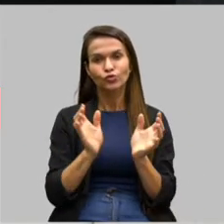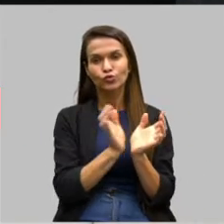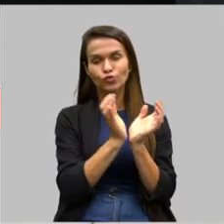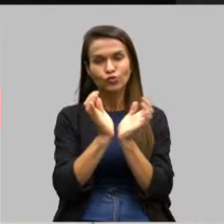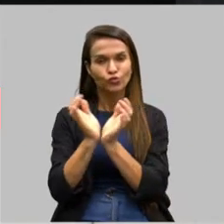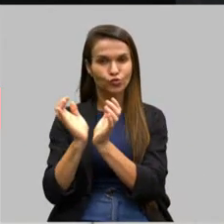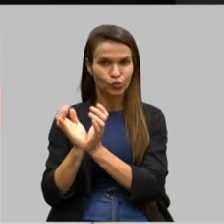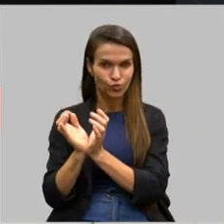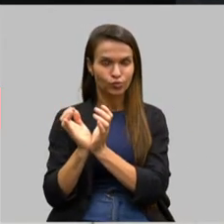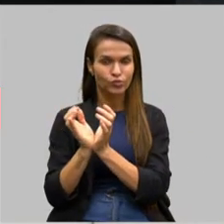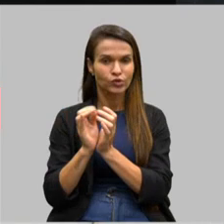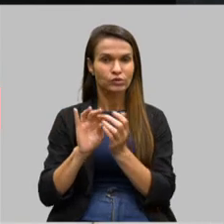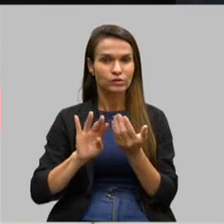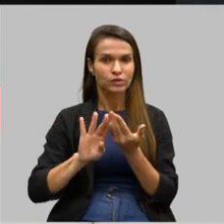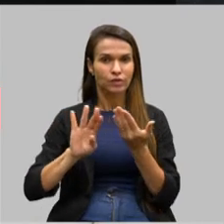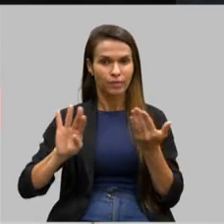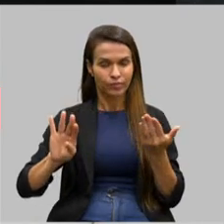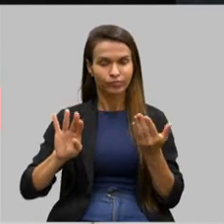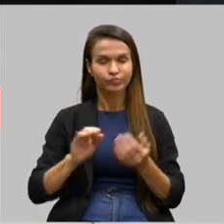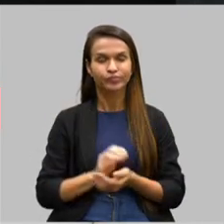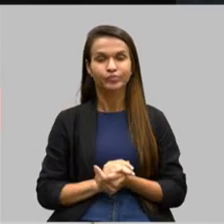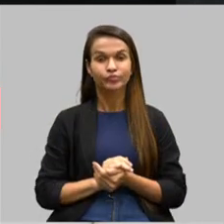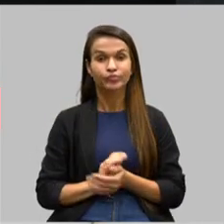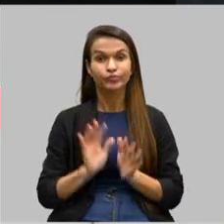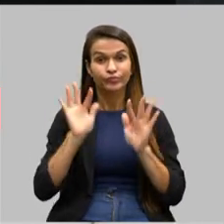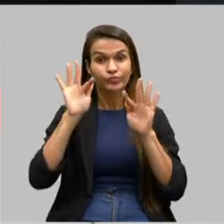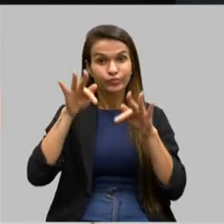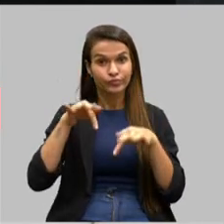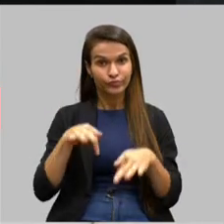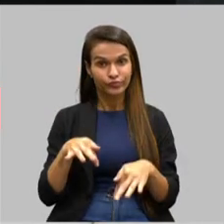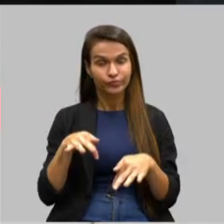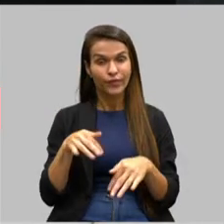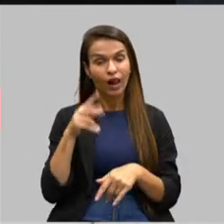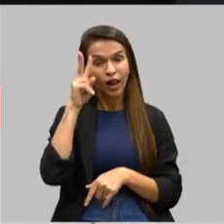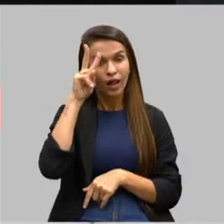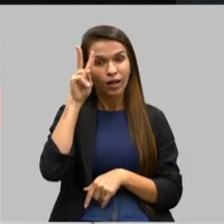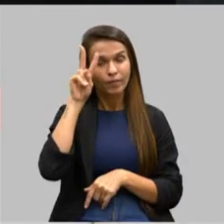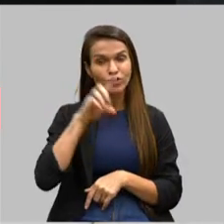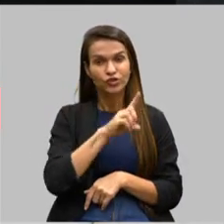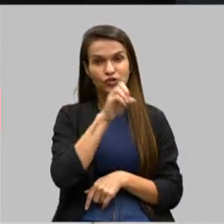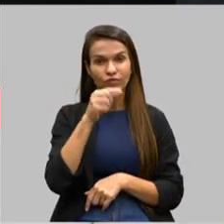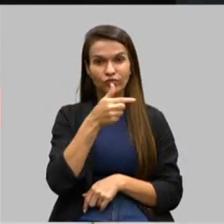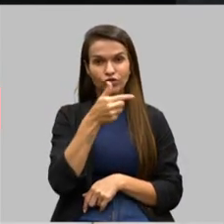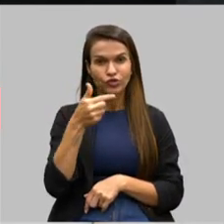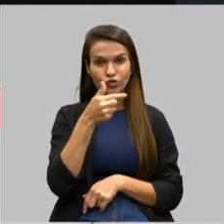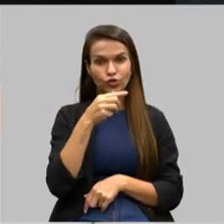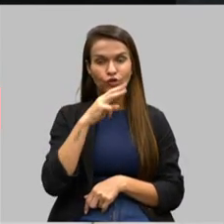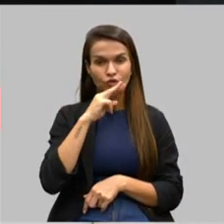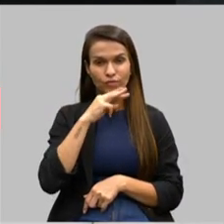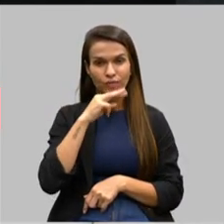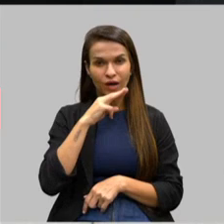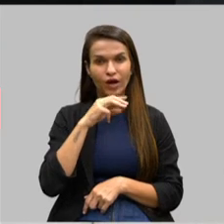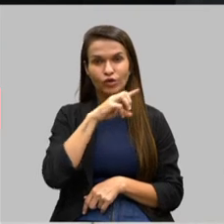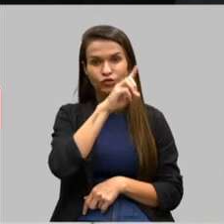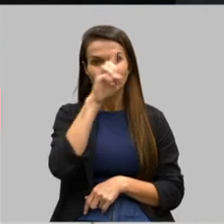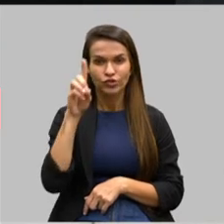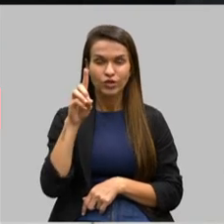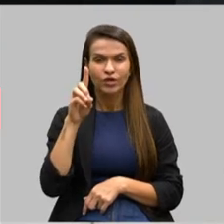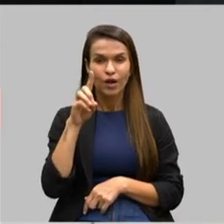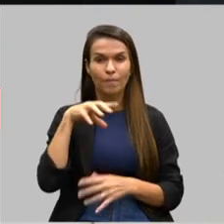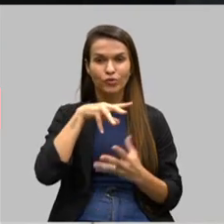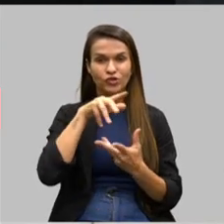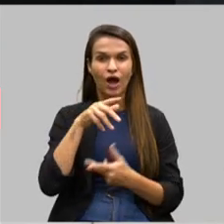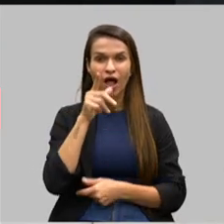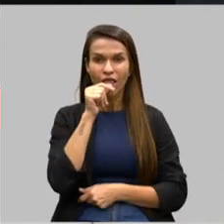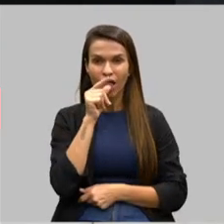tarde. Terminando, então, lembrando que dia 22 de março é o Dia Mundial da Água e